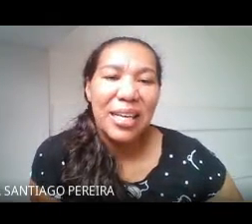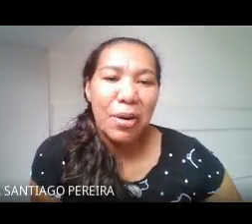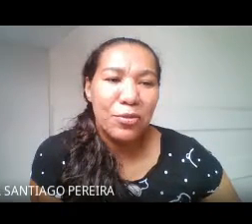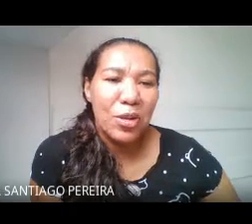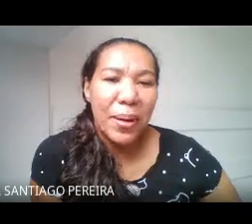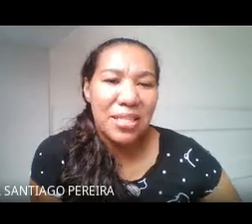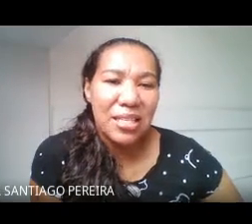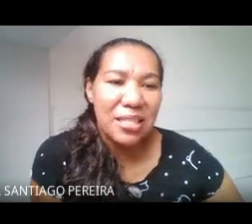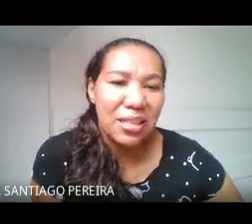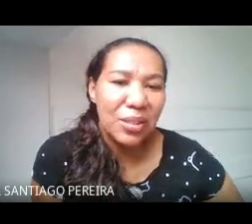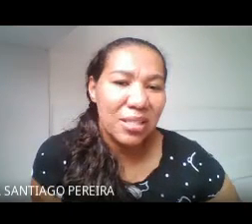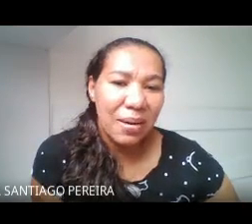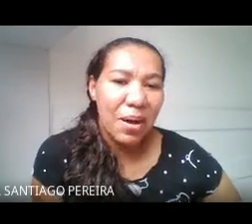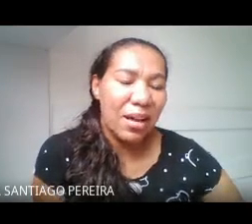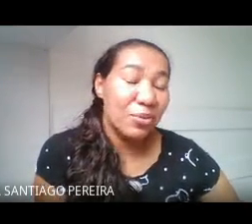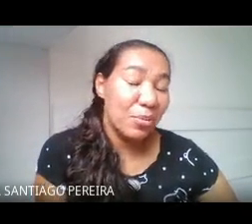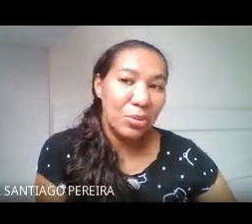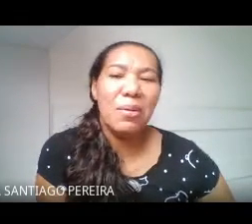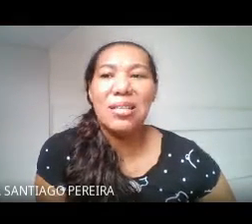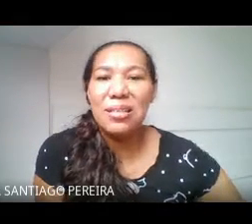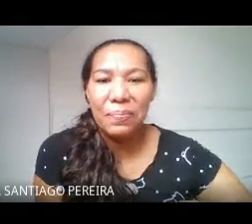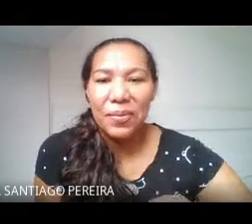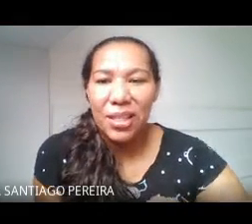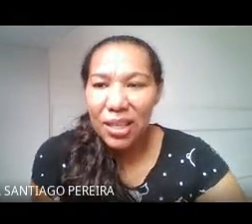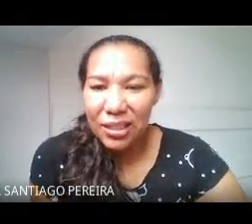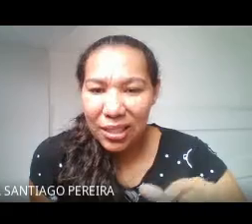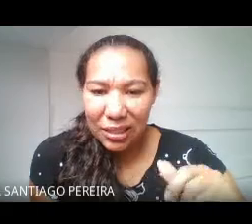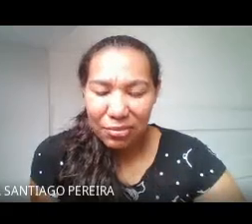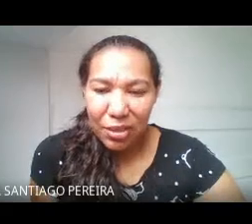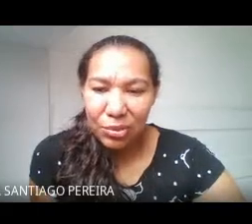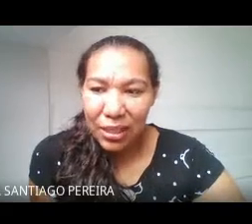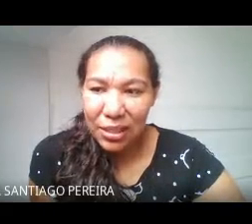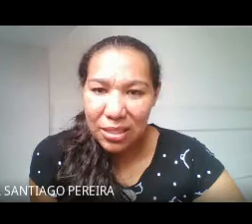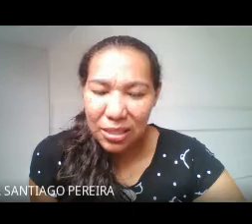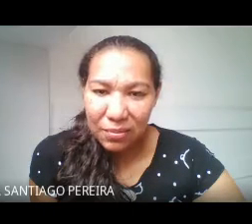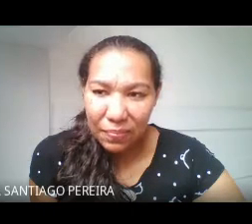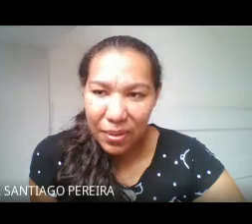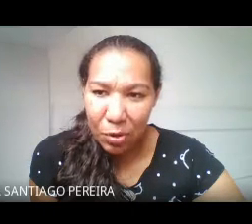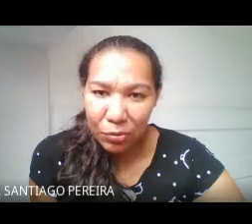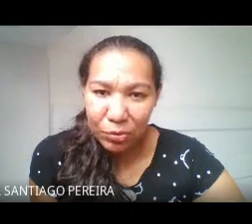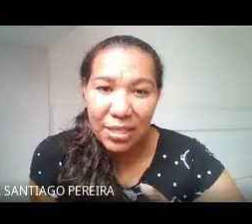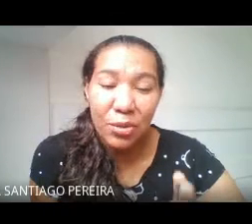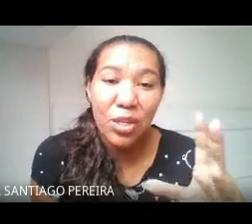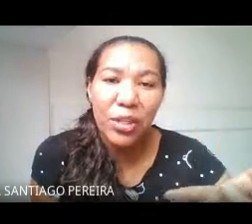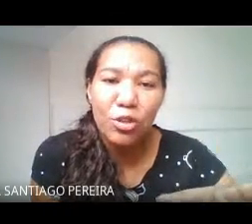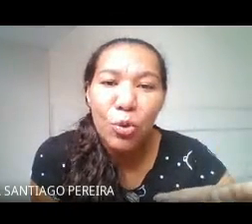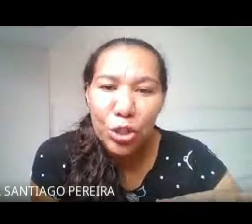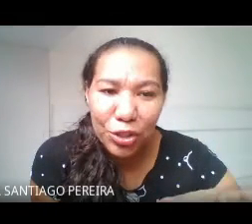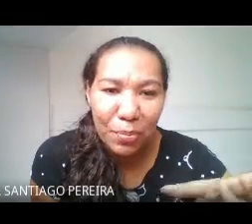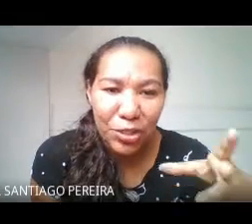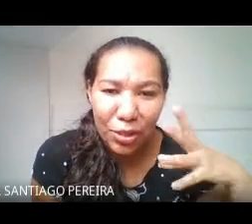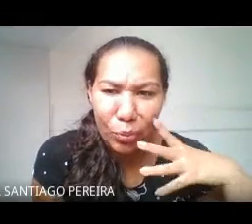faculdade, mas fiz uma apresentação desse trabalho, foi muito massa lá na faculdade, e assim, bem profundo. Esse e O Senhor